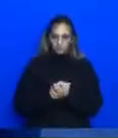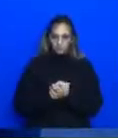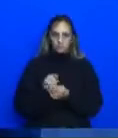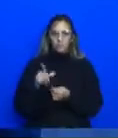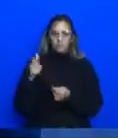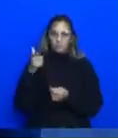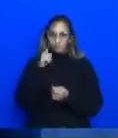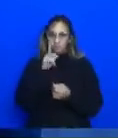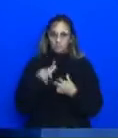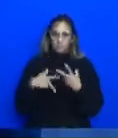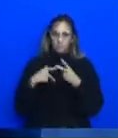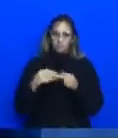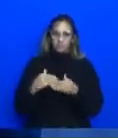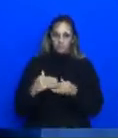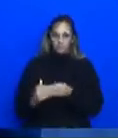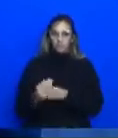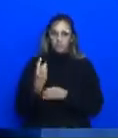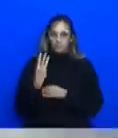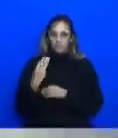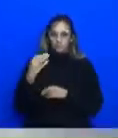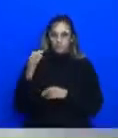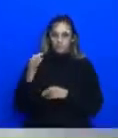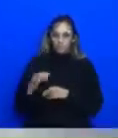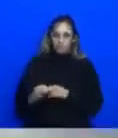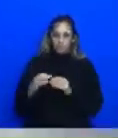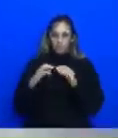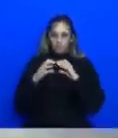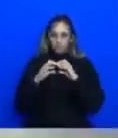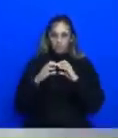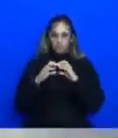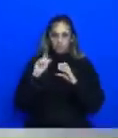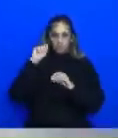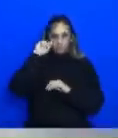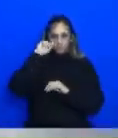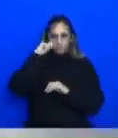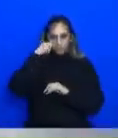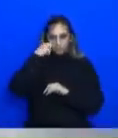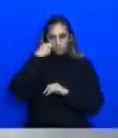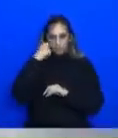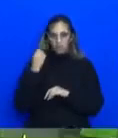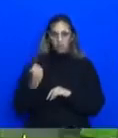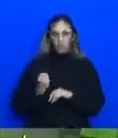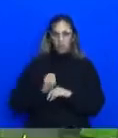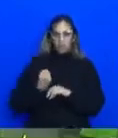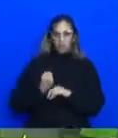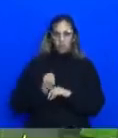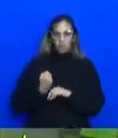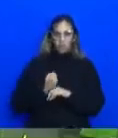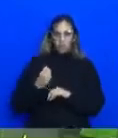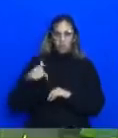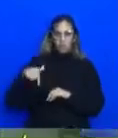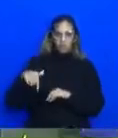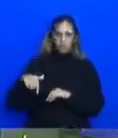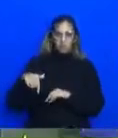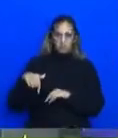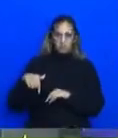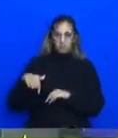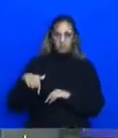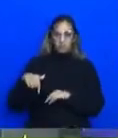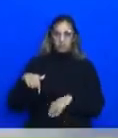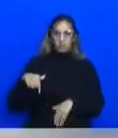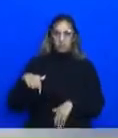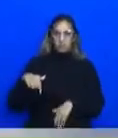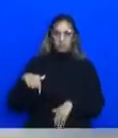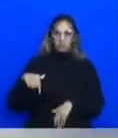Você ganha prêmio a partir de 3 acertos. Bola preta, número 7.